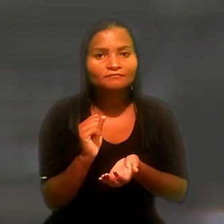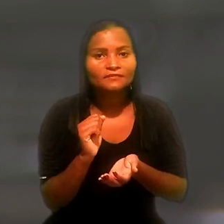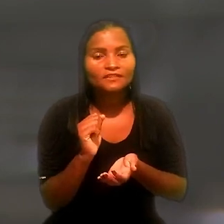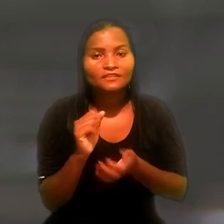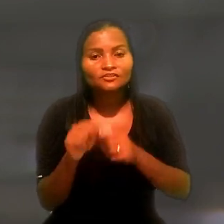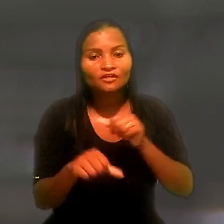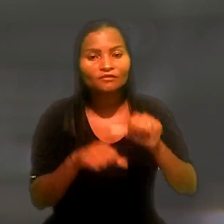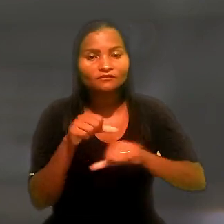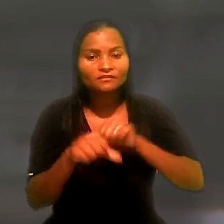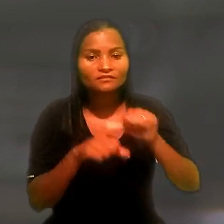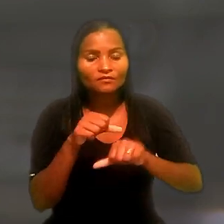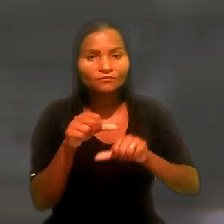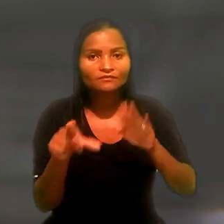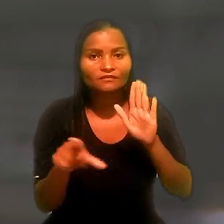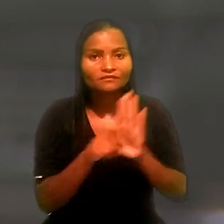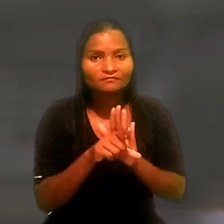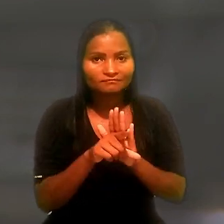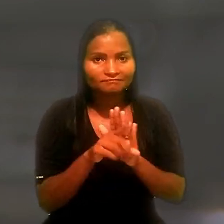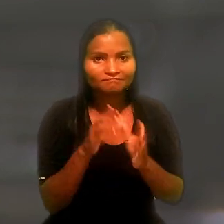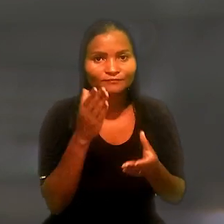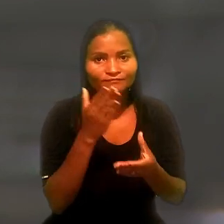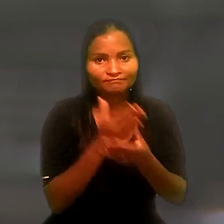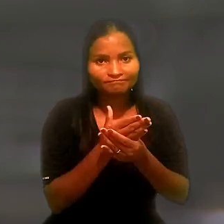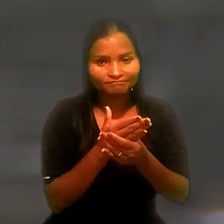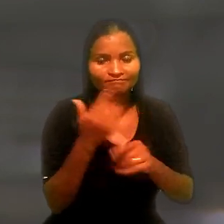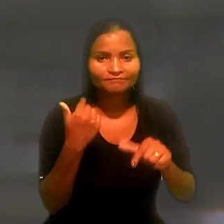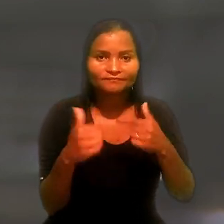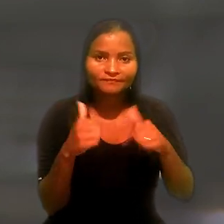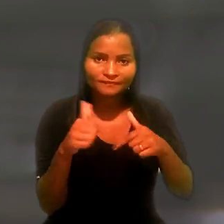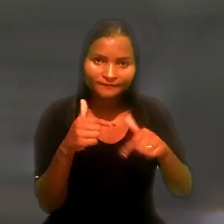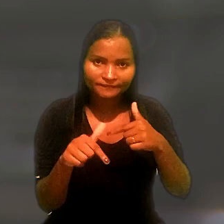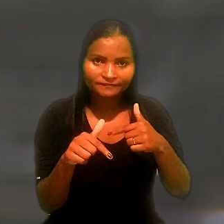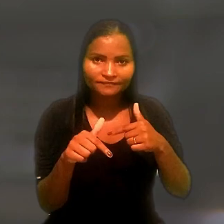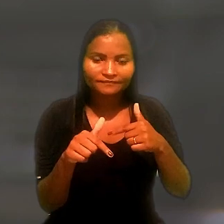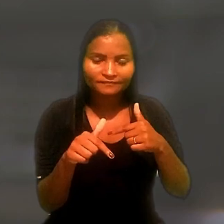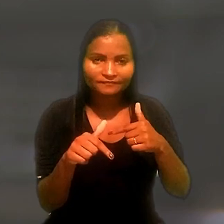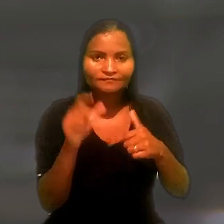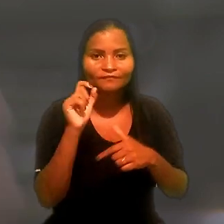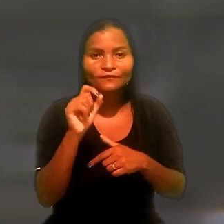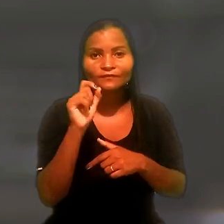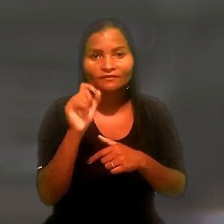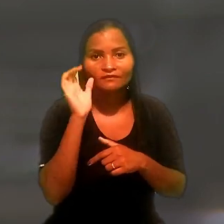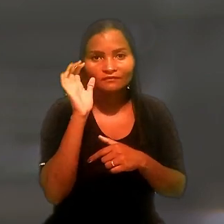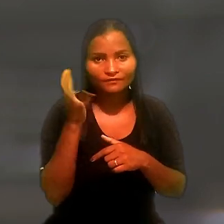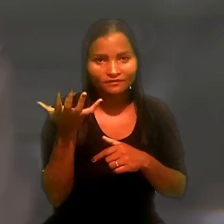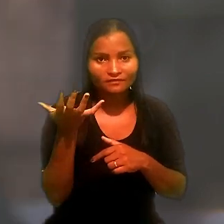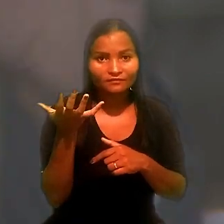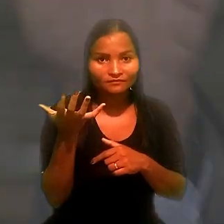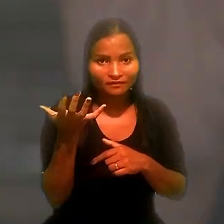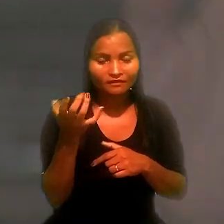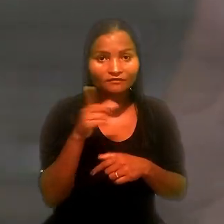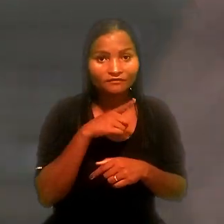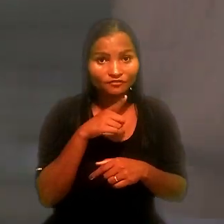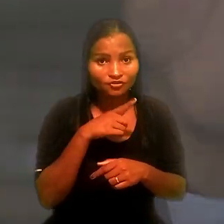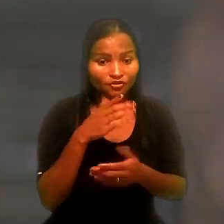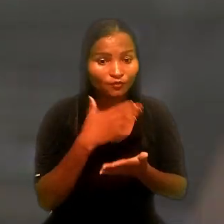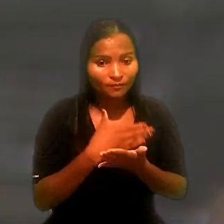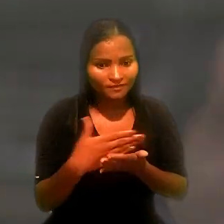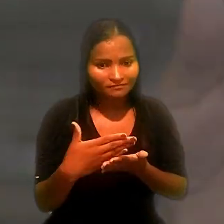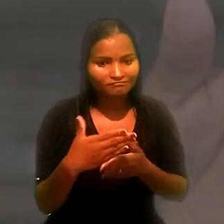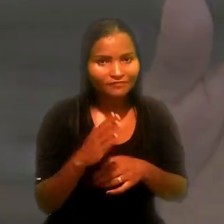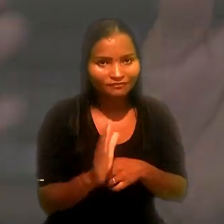iniciativa de alteração na legislação processual trabalhista. O que ocorreu, que tinha sido